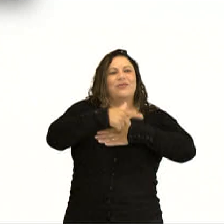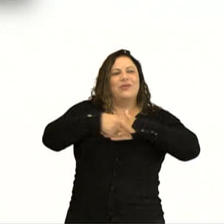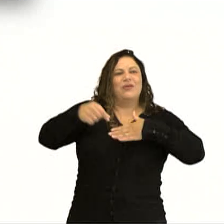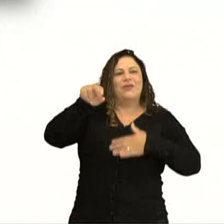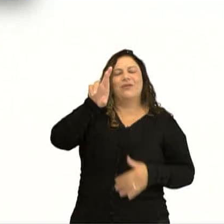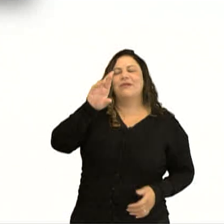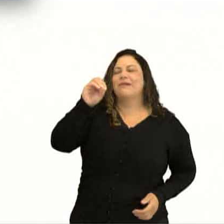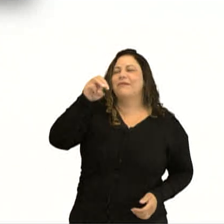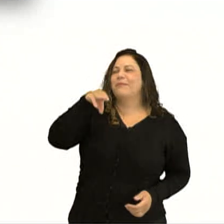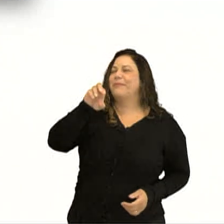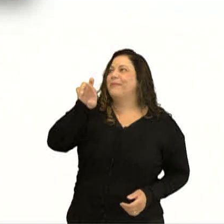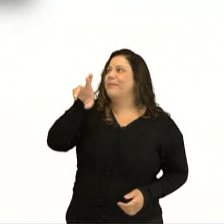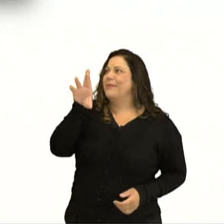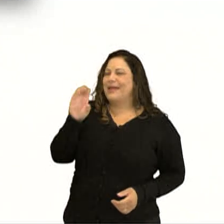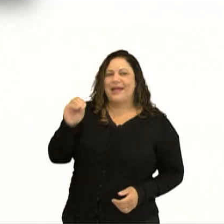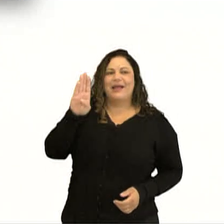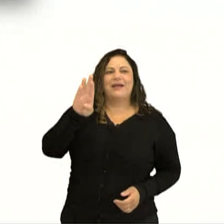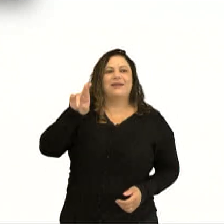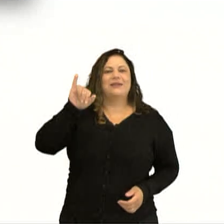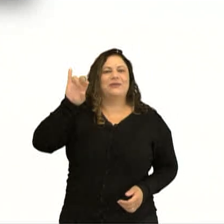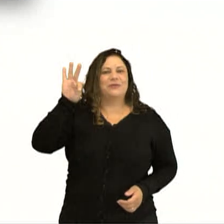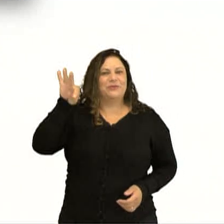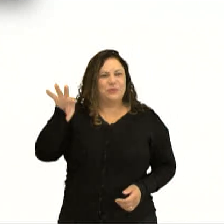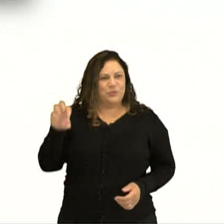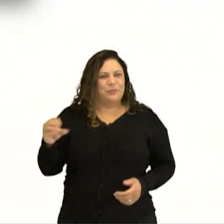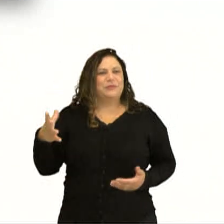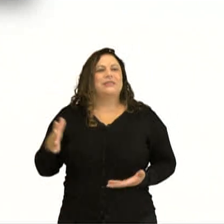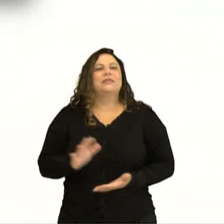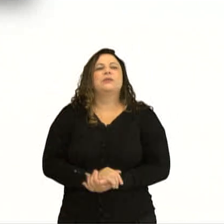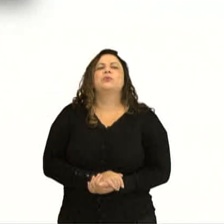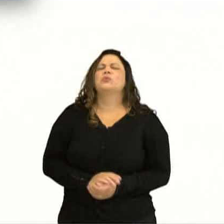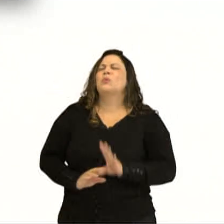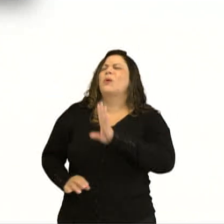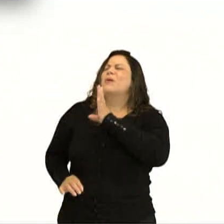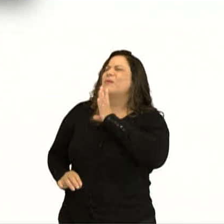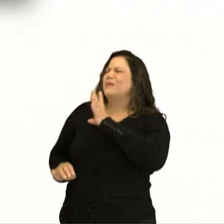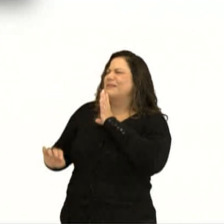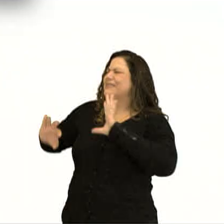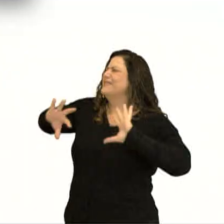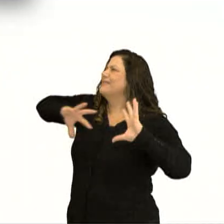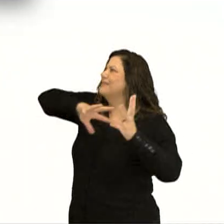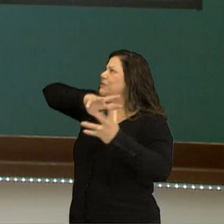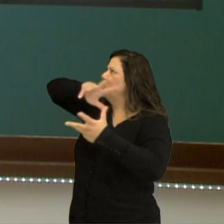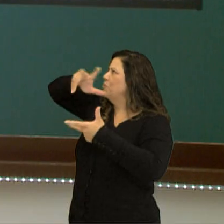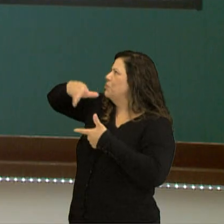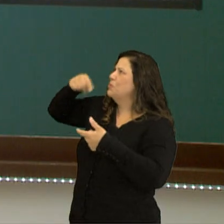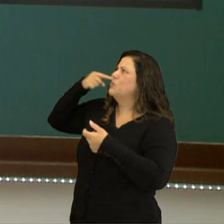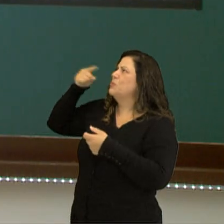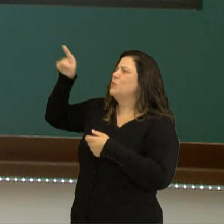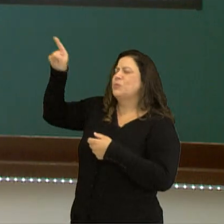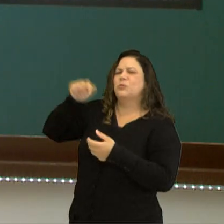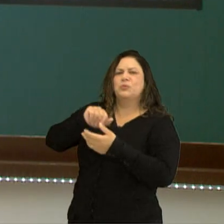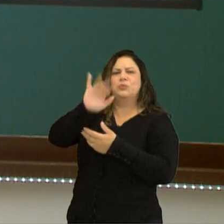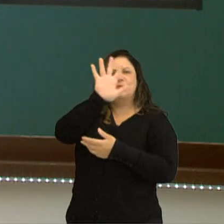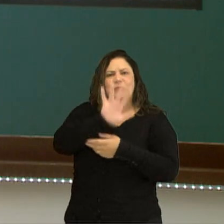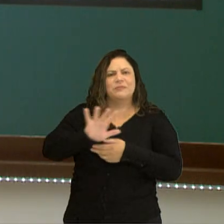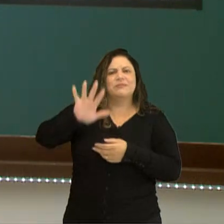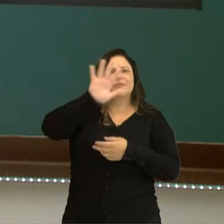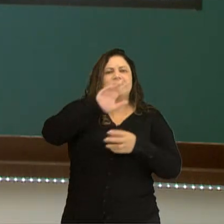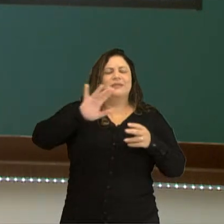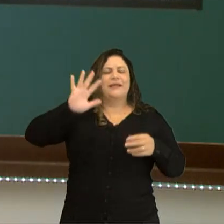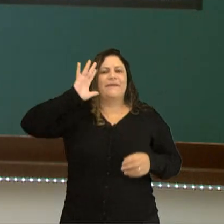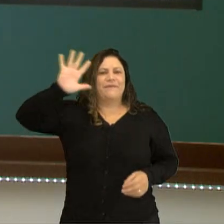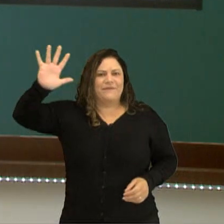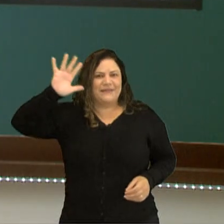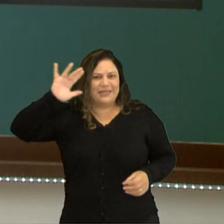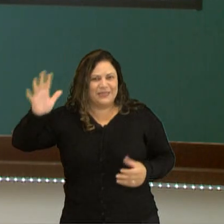artista brasileiro, né? Conhecido mundialmente, que trabalha com textura visual. Olha que legal, né?